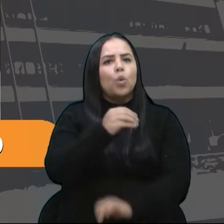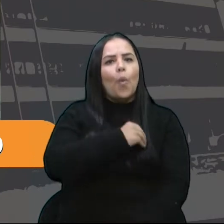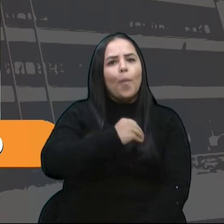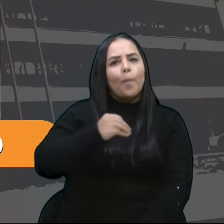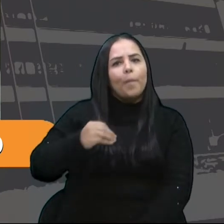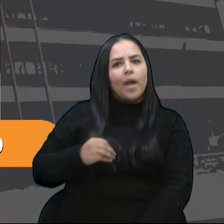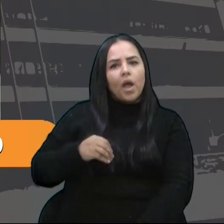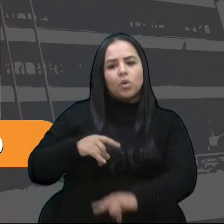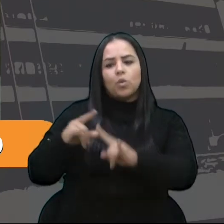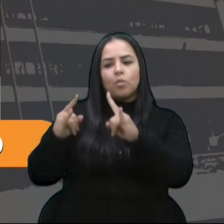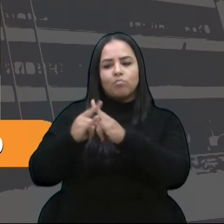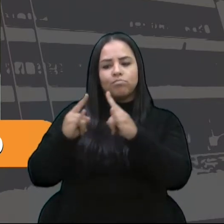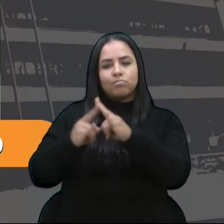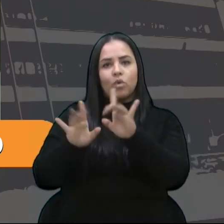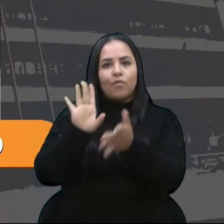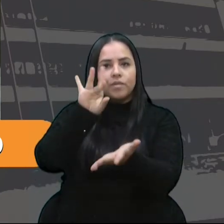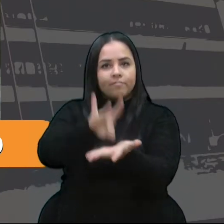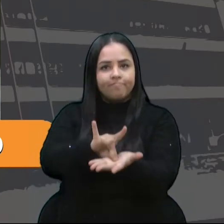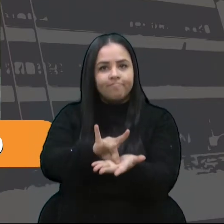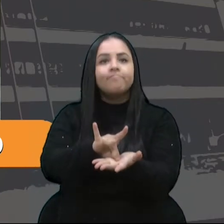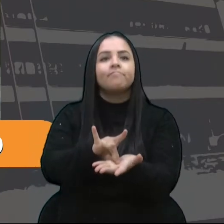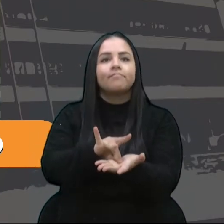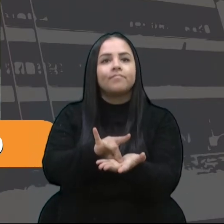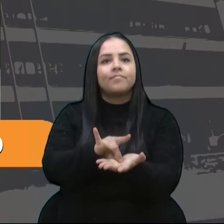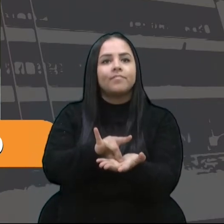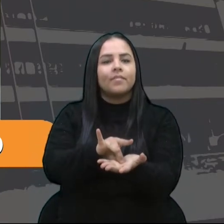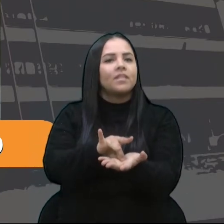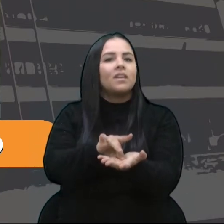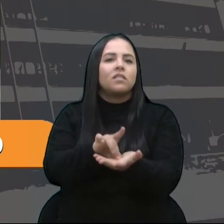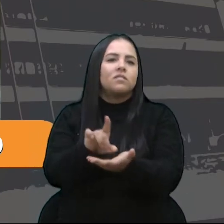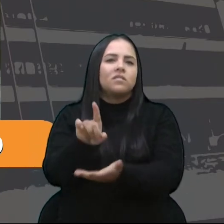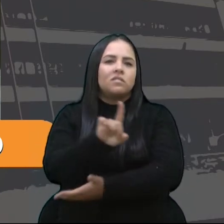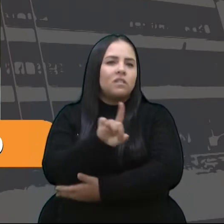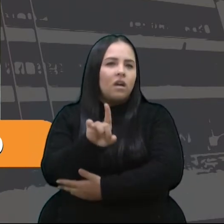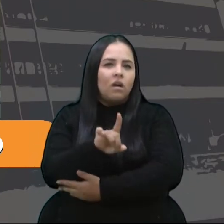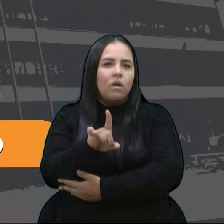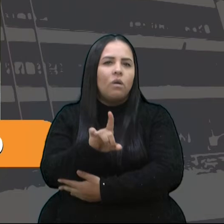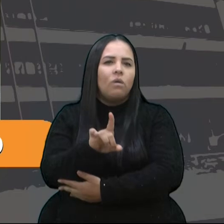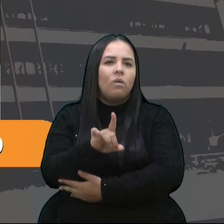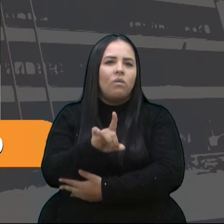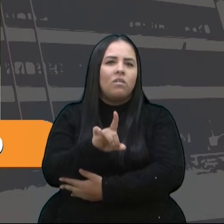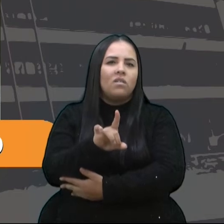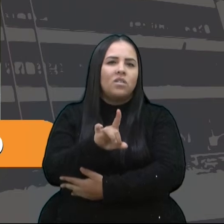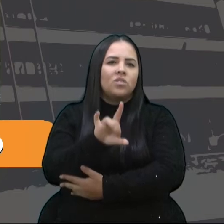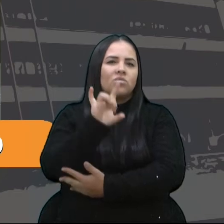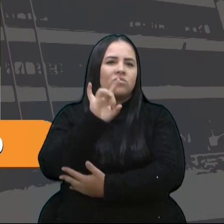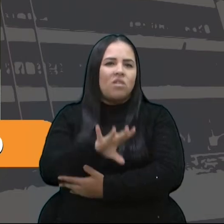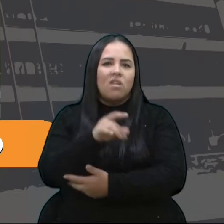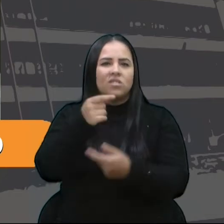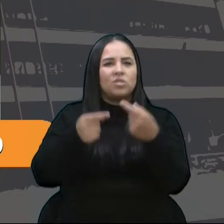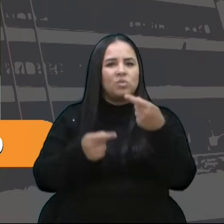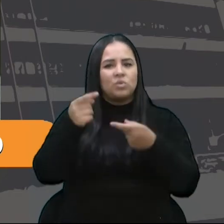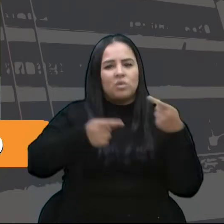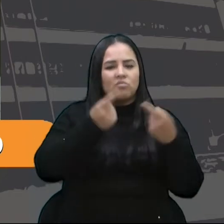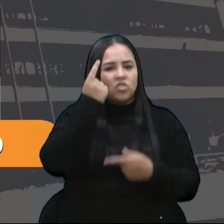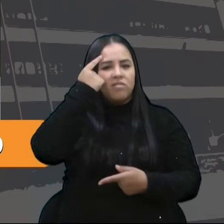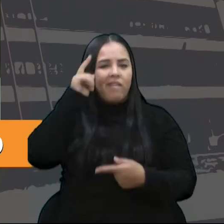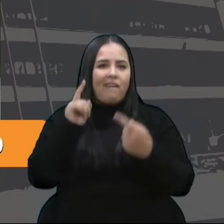instituições oficiais, e não se deixar levar por discussões